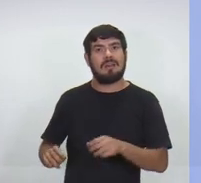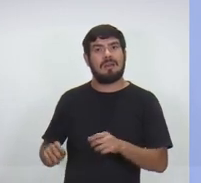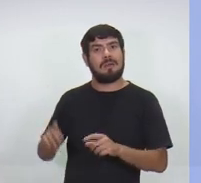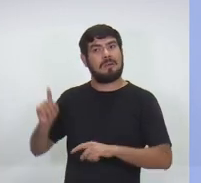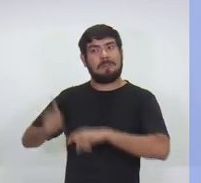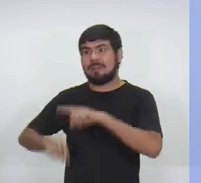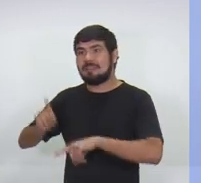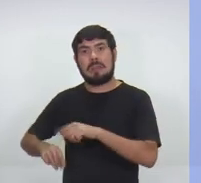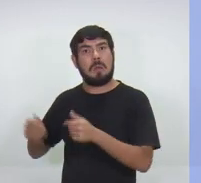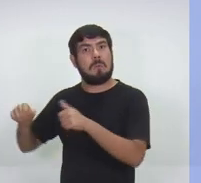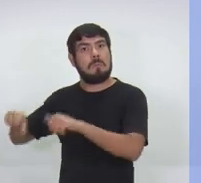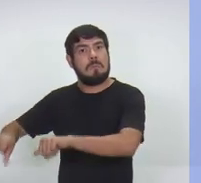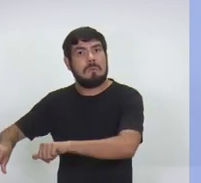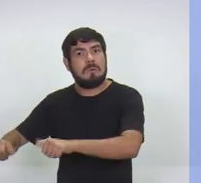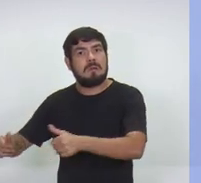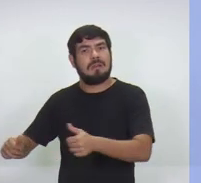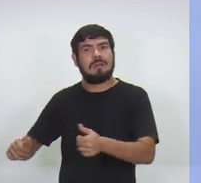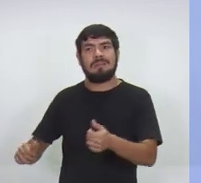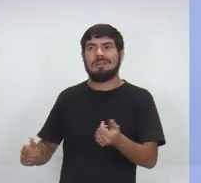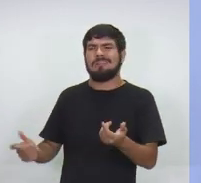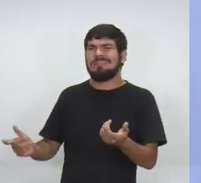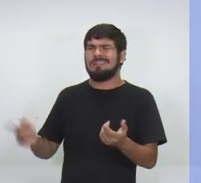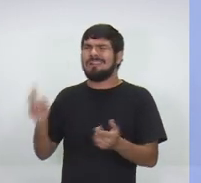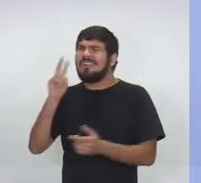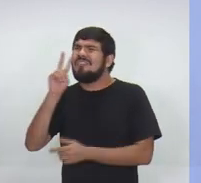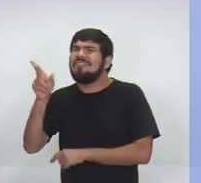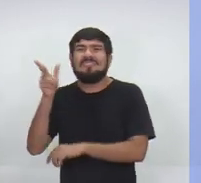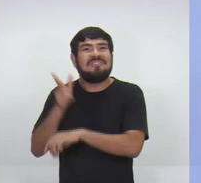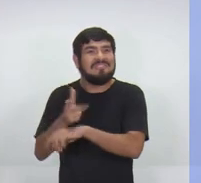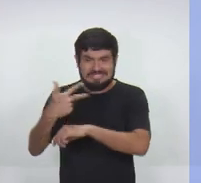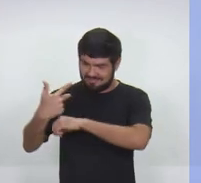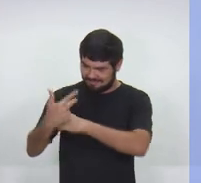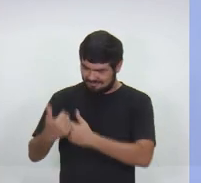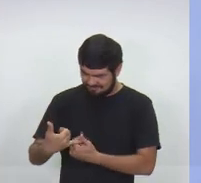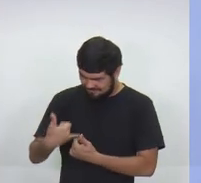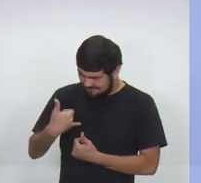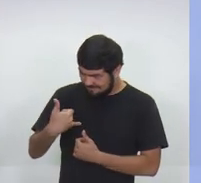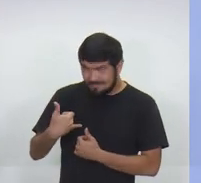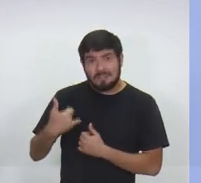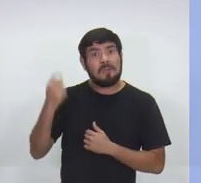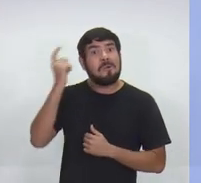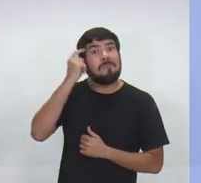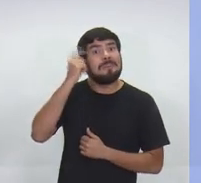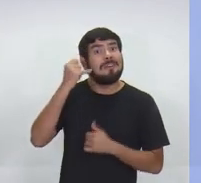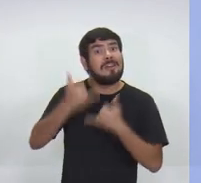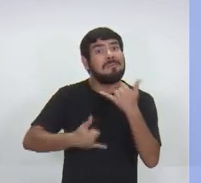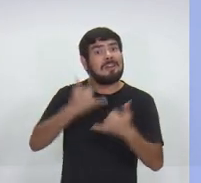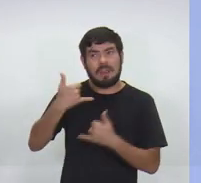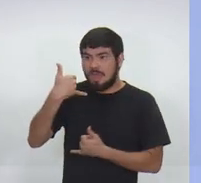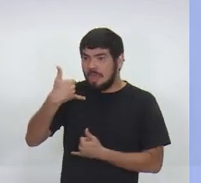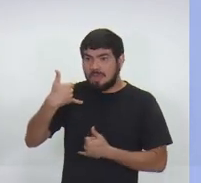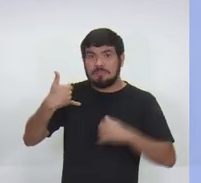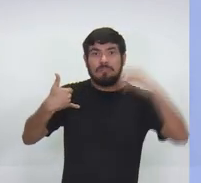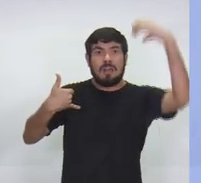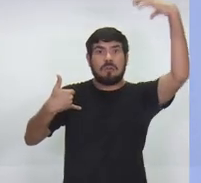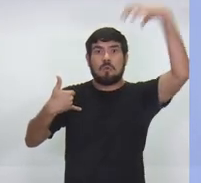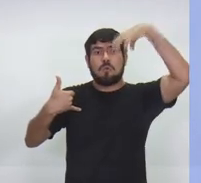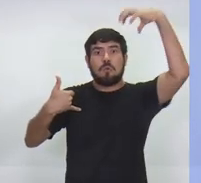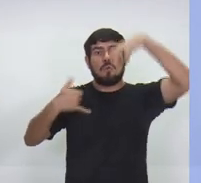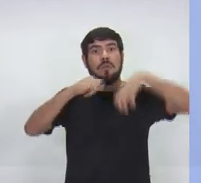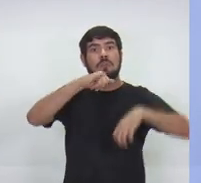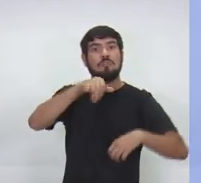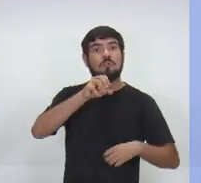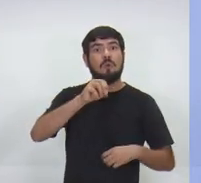eu vi um vídeo eu pensei até que era brincadeira chovia mais dentro de um videojogo do joão luz que fora